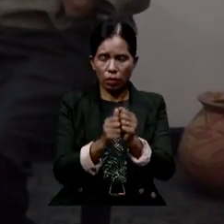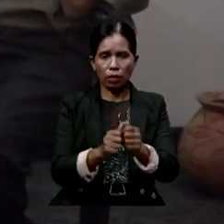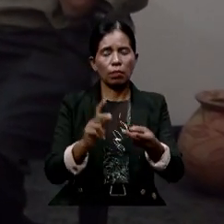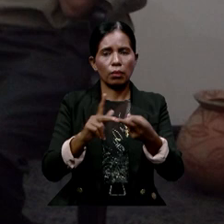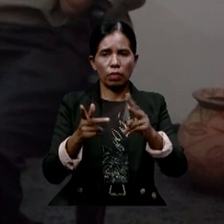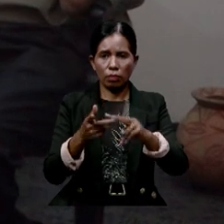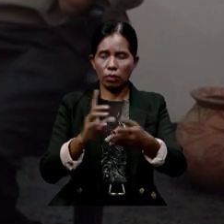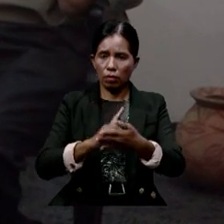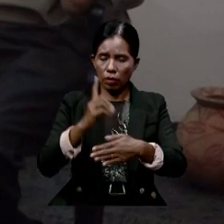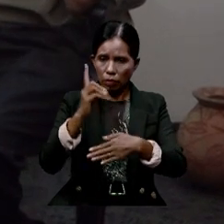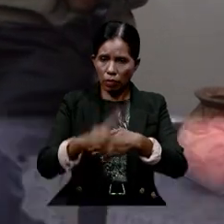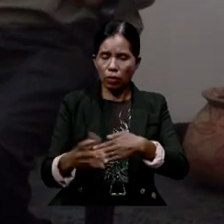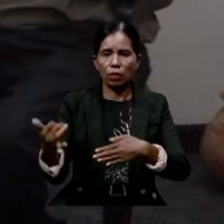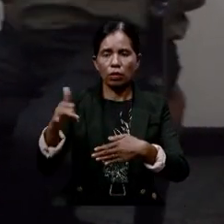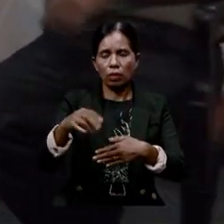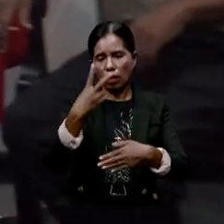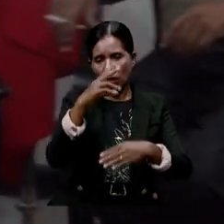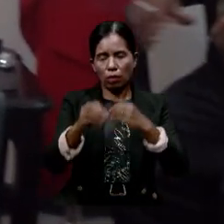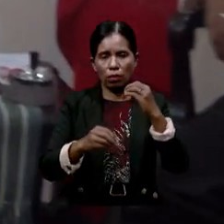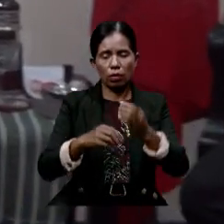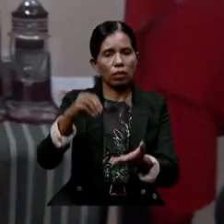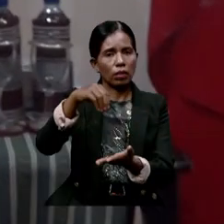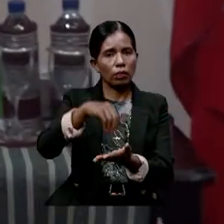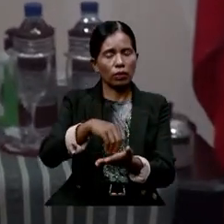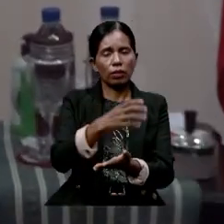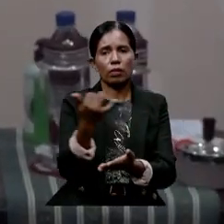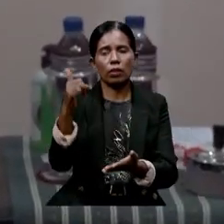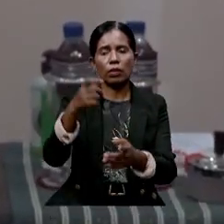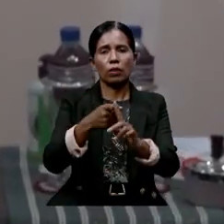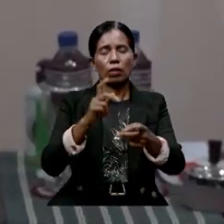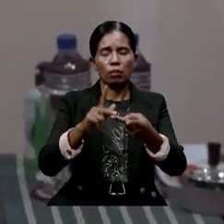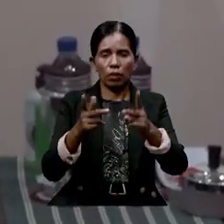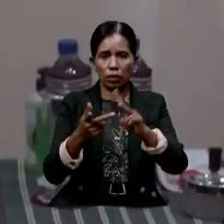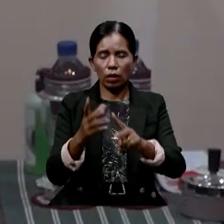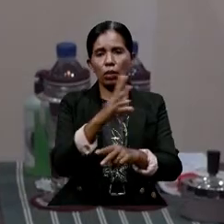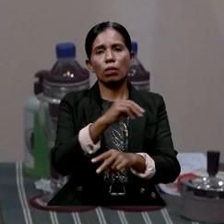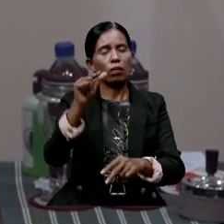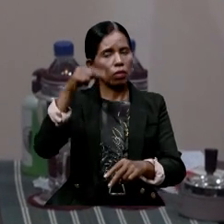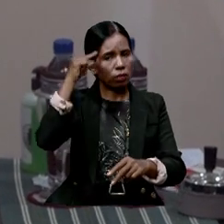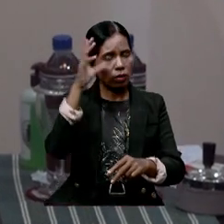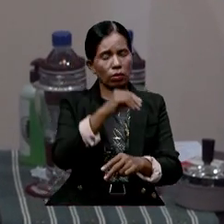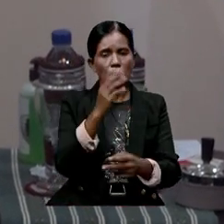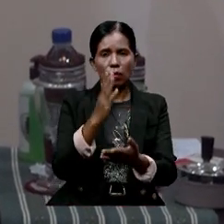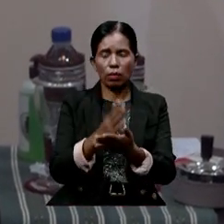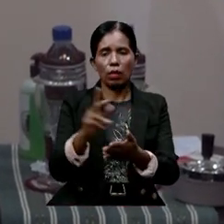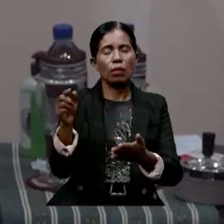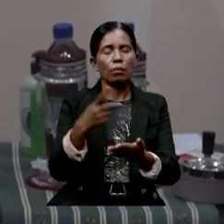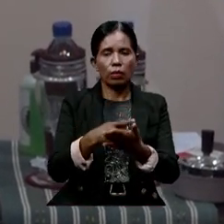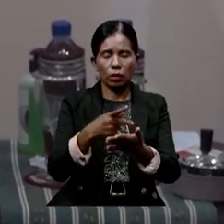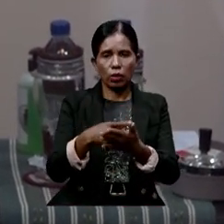parceiro desenvolvimento CIRA atuaré com o investimento CIRA o seu parceiro no governo, o de Belevita projeto dupla.